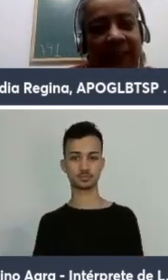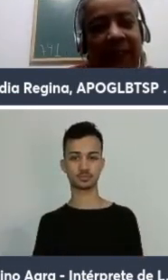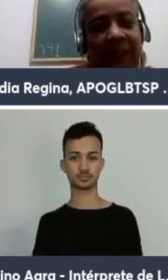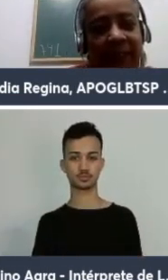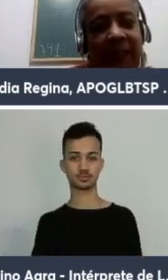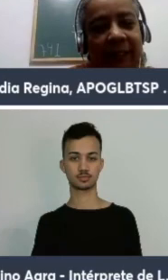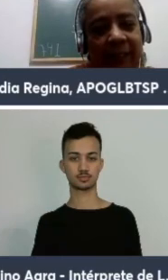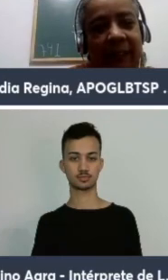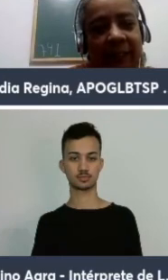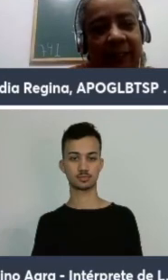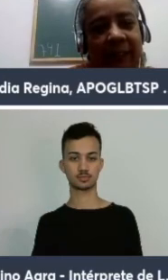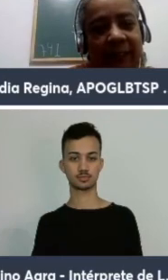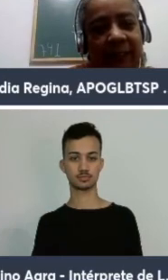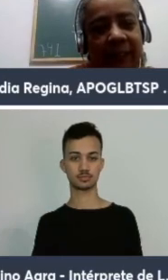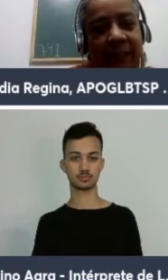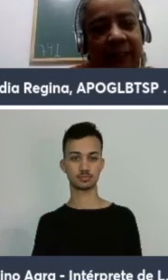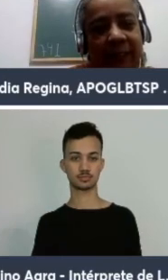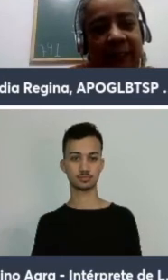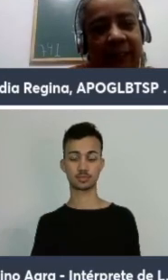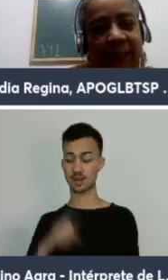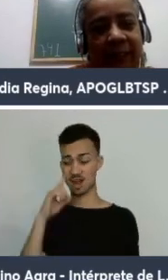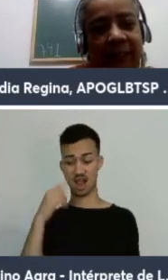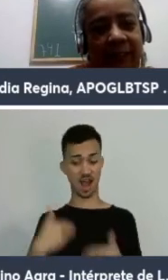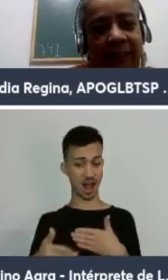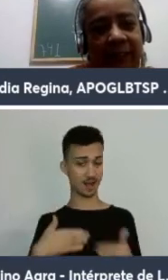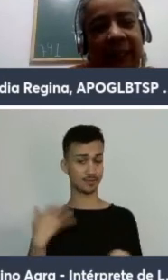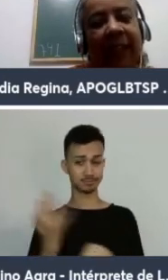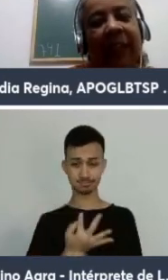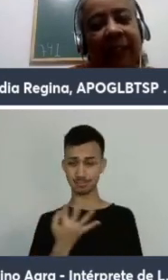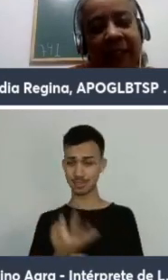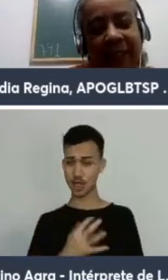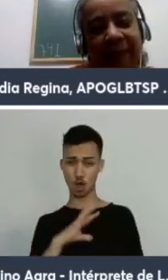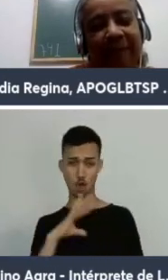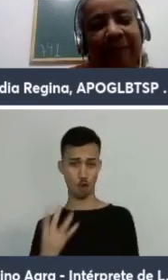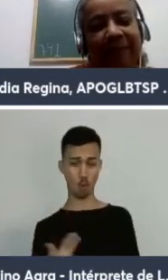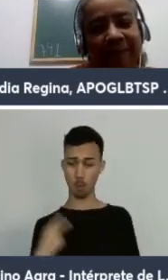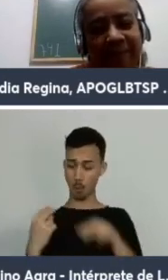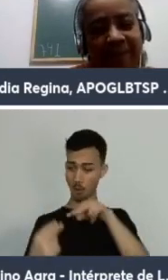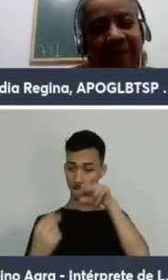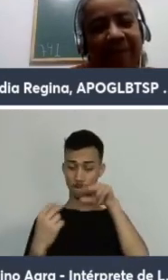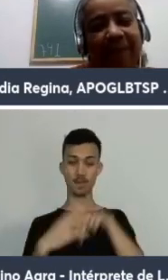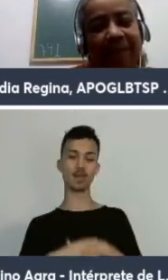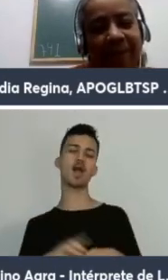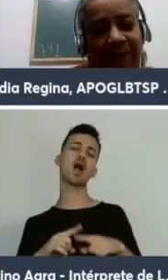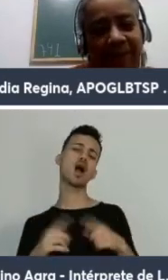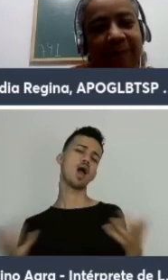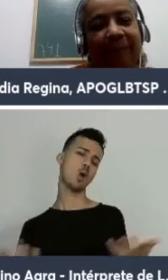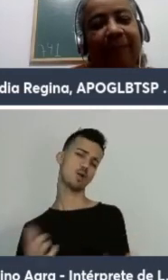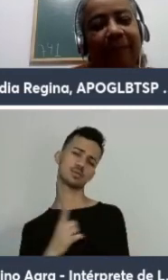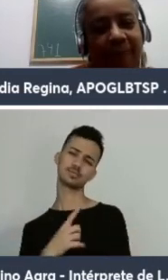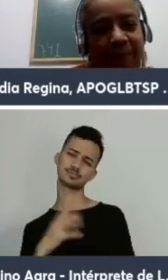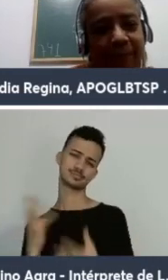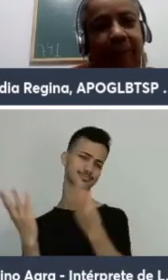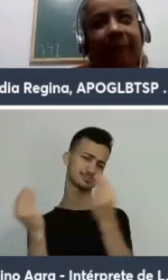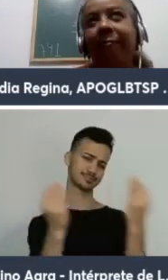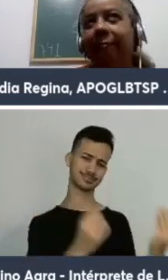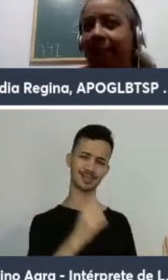a tete, olho no olho, não é? Verdade? Hoje a gente tem todas as possibilidades, todos os